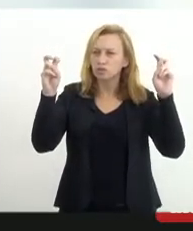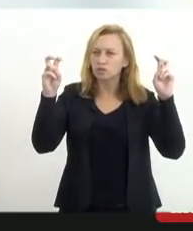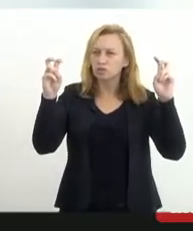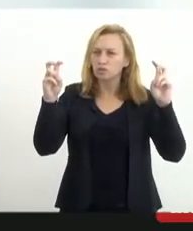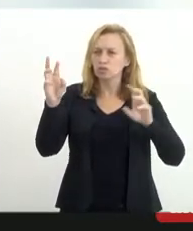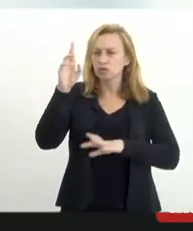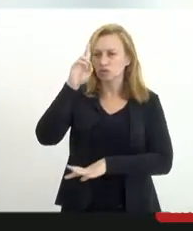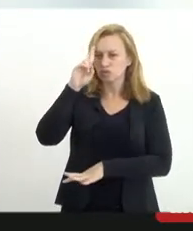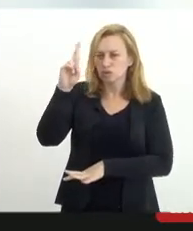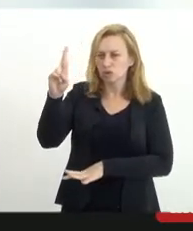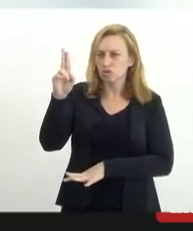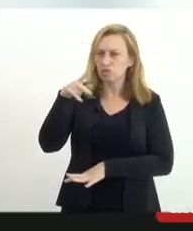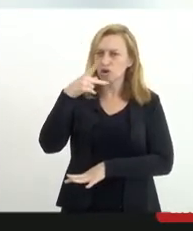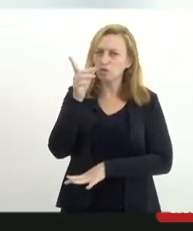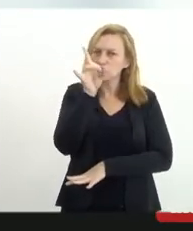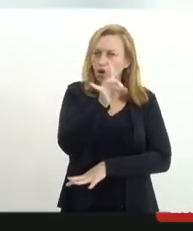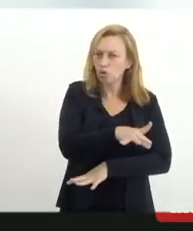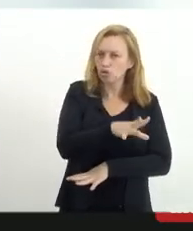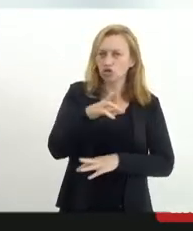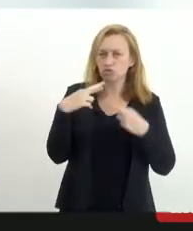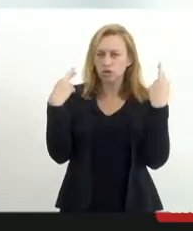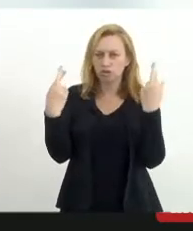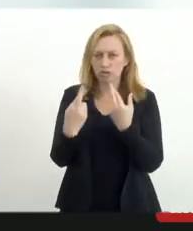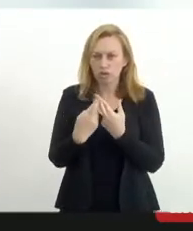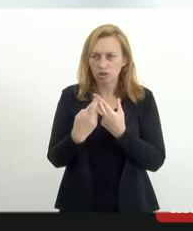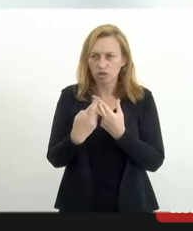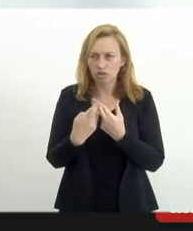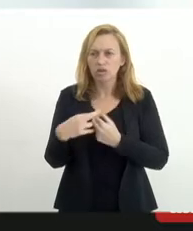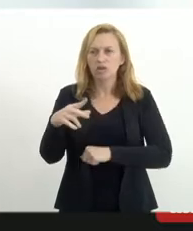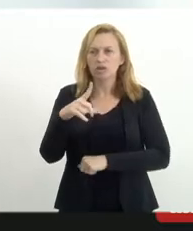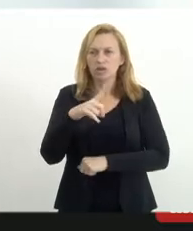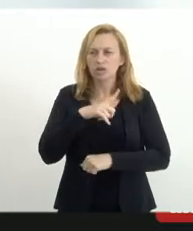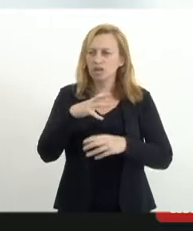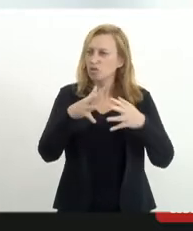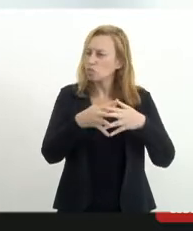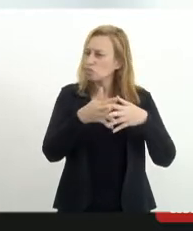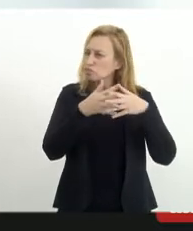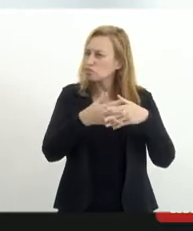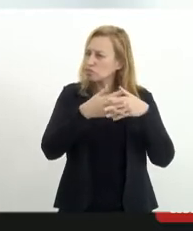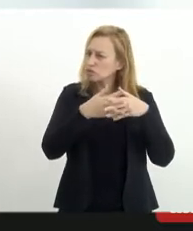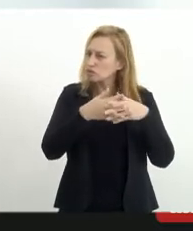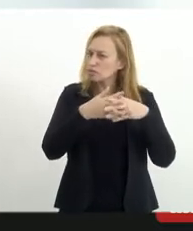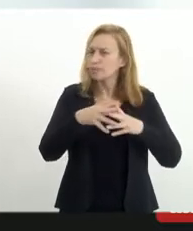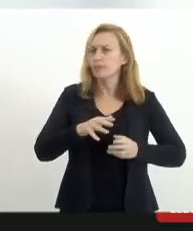senhor trouxe na última reunião, que tem conflitos